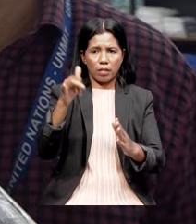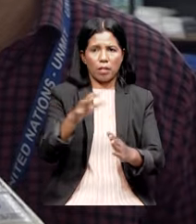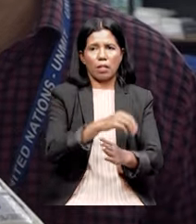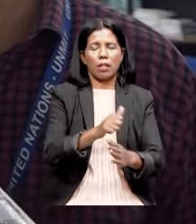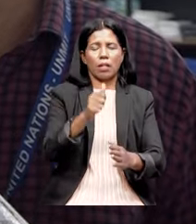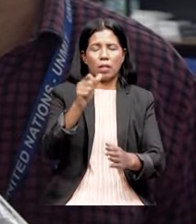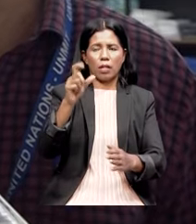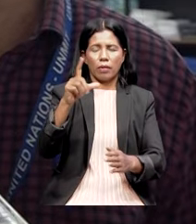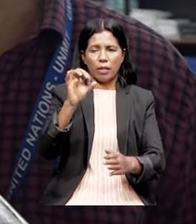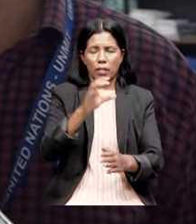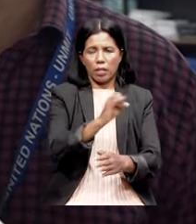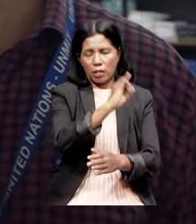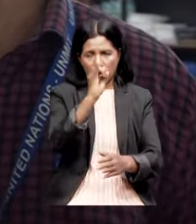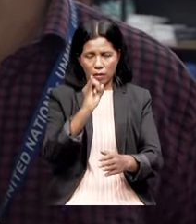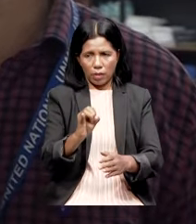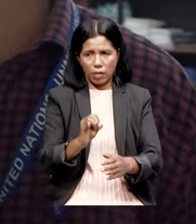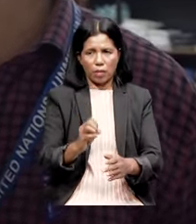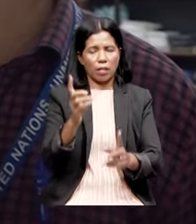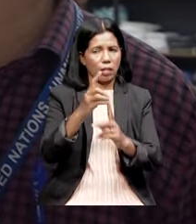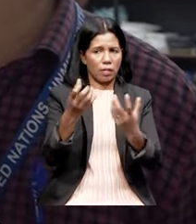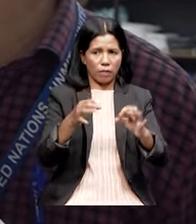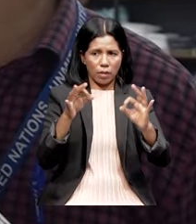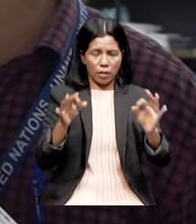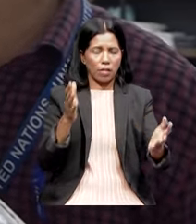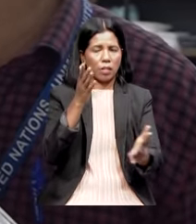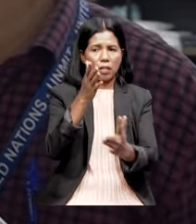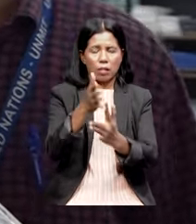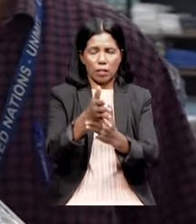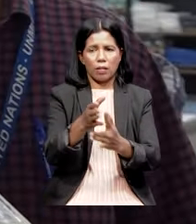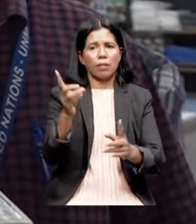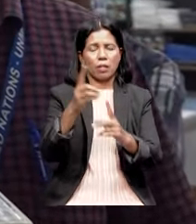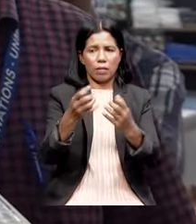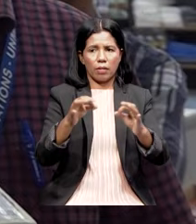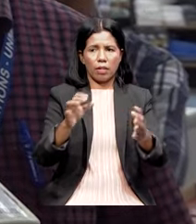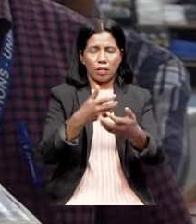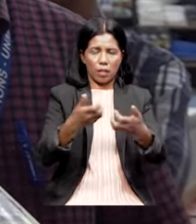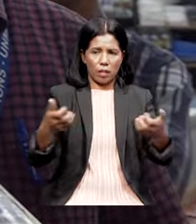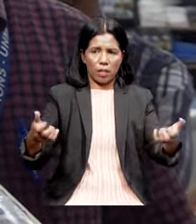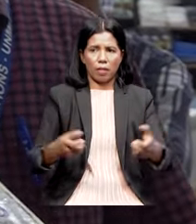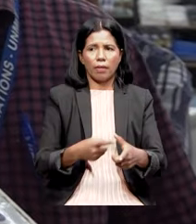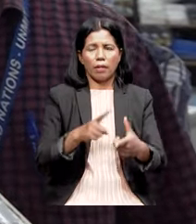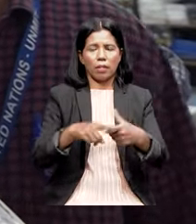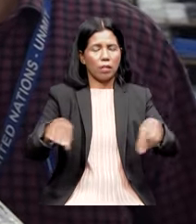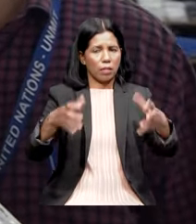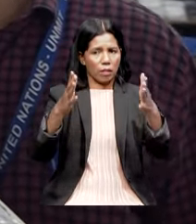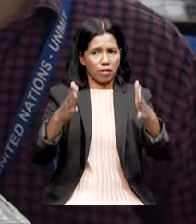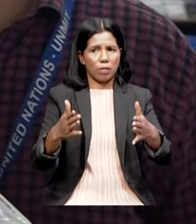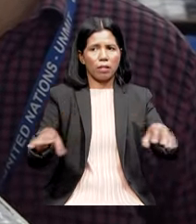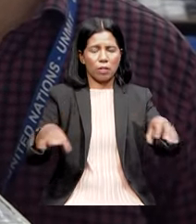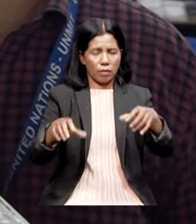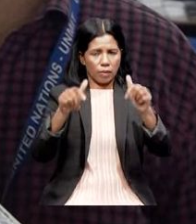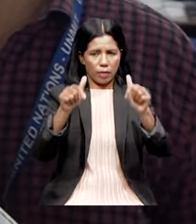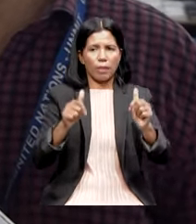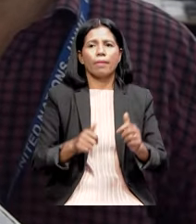alfaeza identifica ona kata prazo liona atu tama ona ba prazo aketa pois na sa tanto trabalhador sira maka sem serviço ida ne